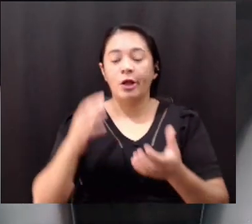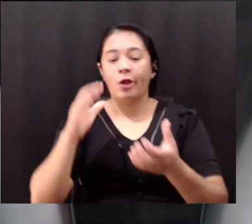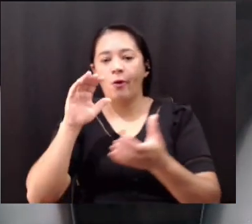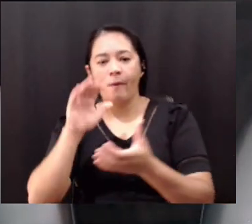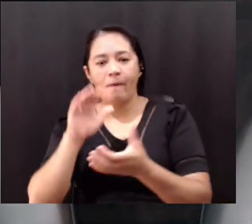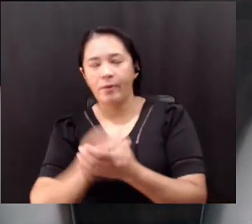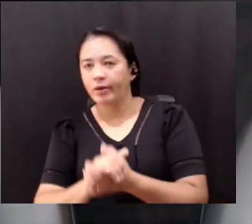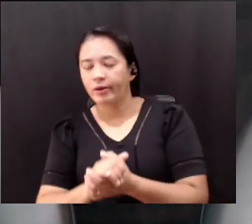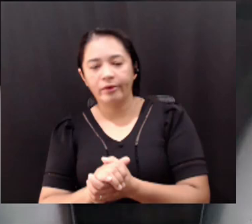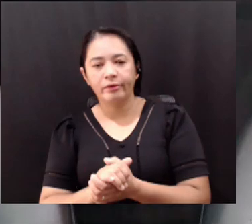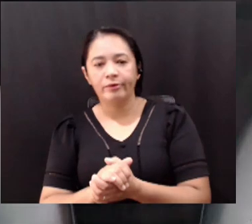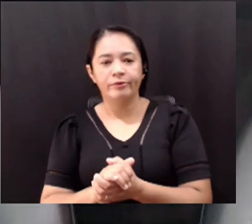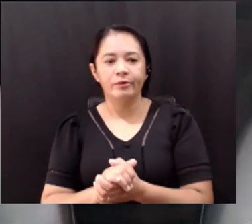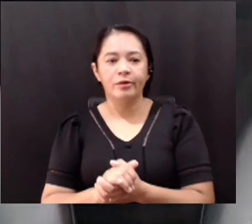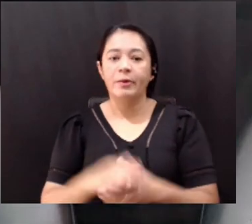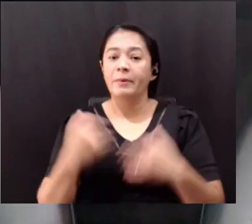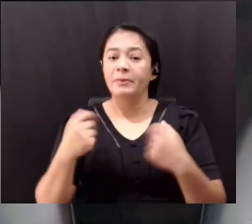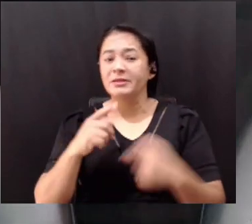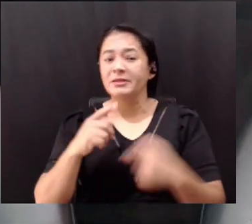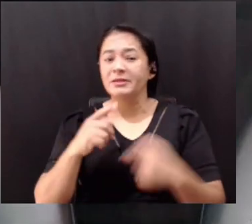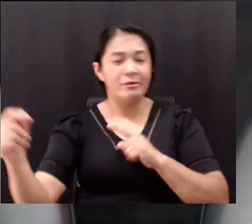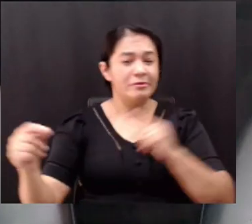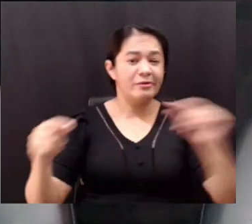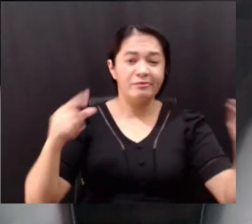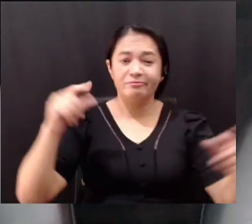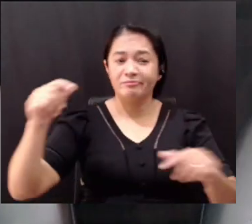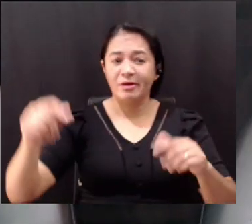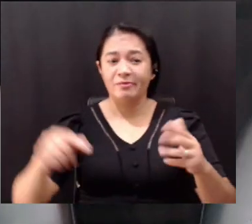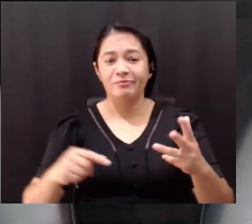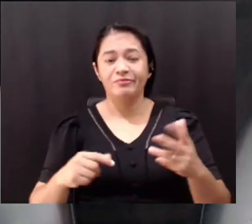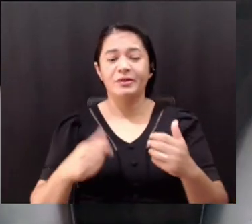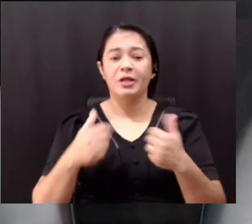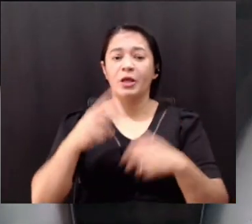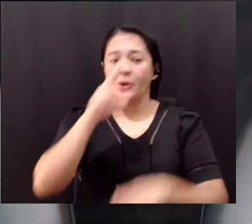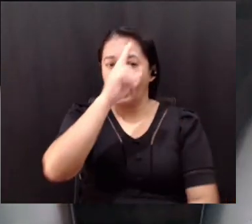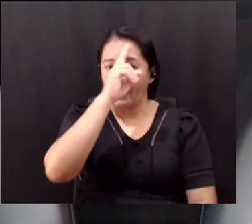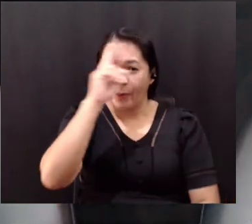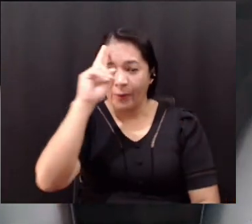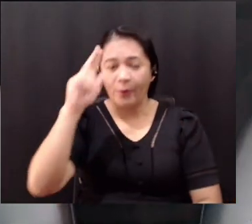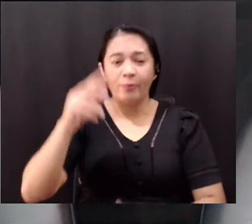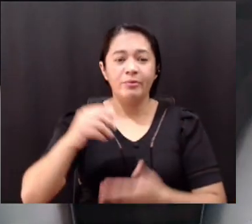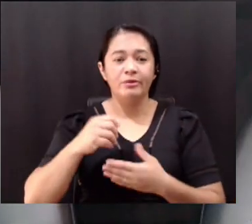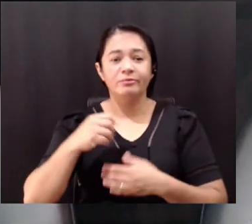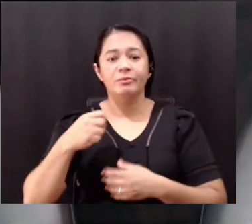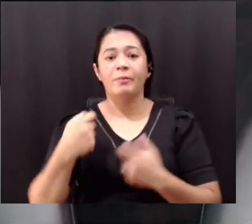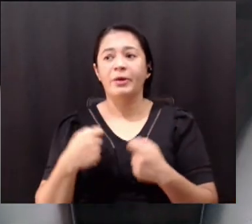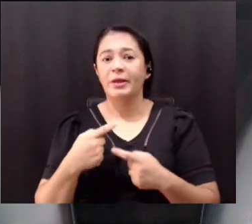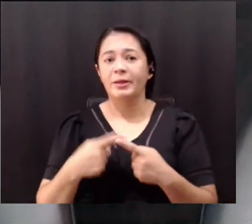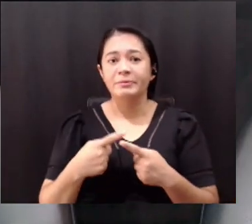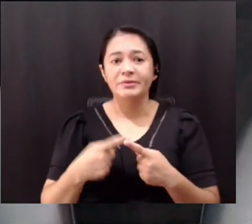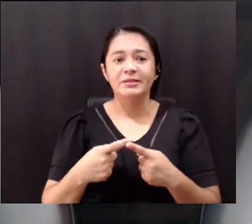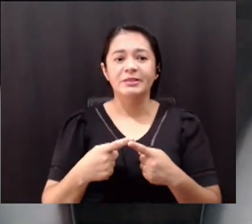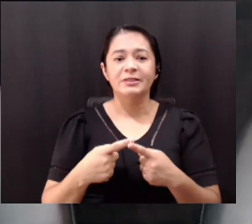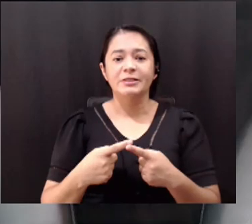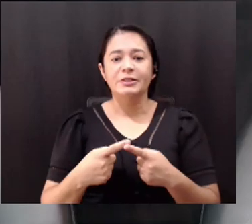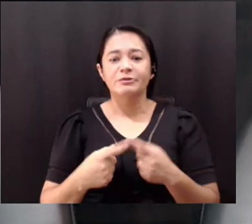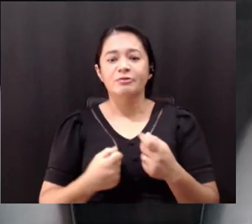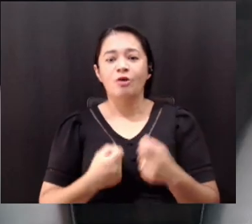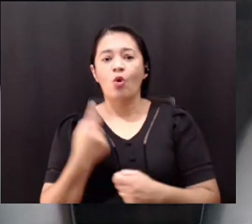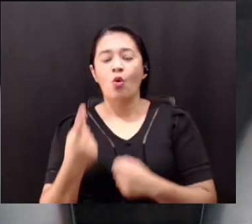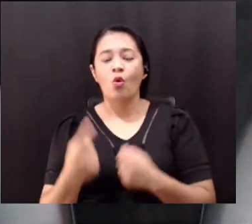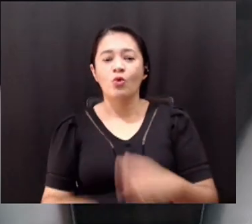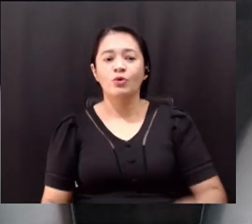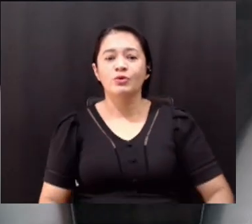que sair, descer e pegar um Uber para ir para algum lugar, porque ela tem que lidar com coisas no trabalho, porque ela tem